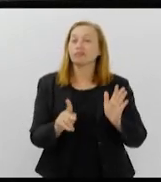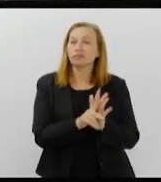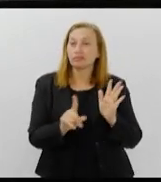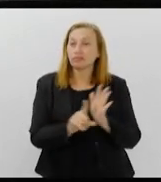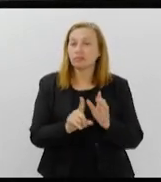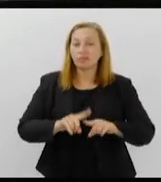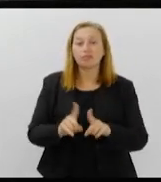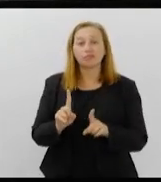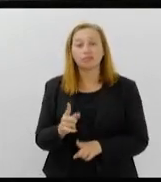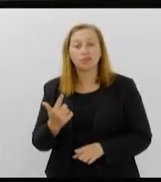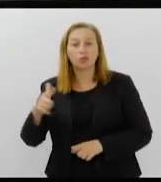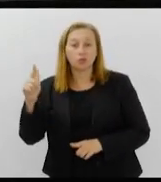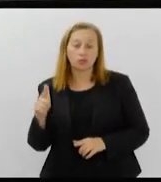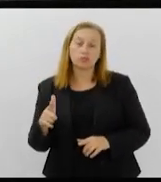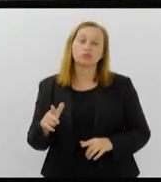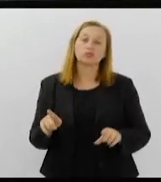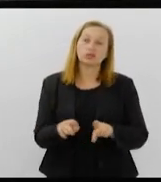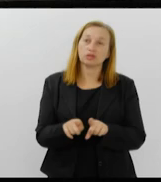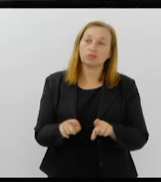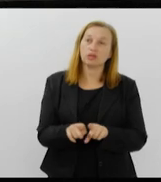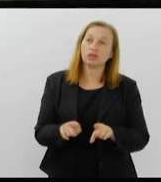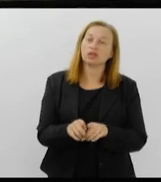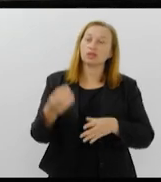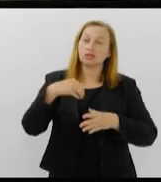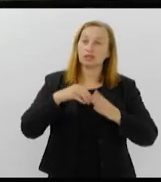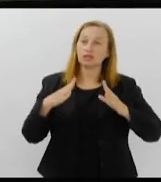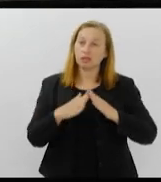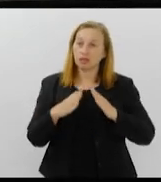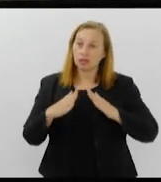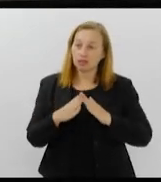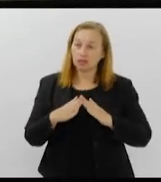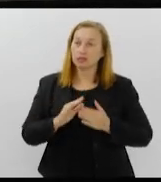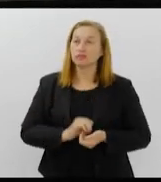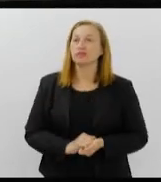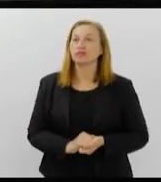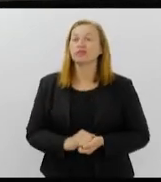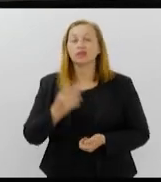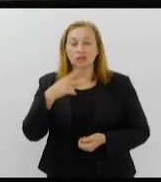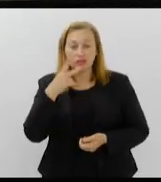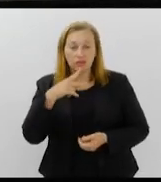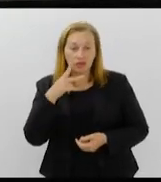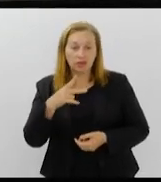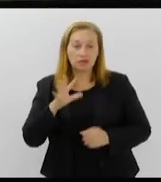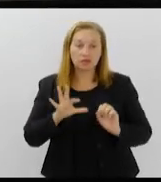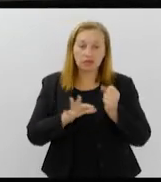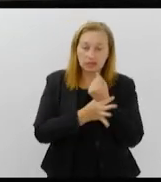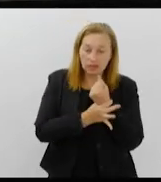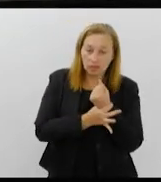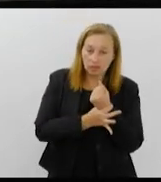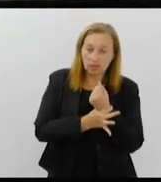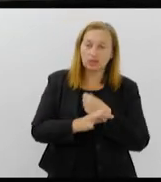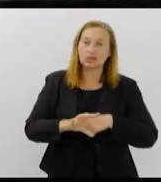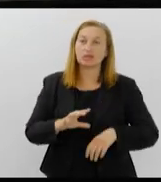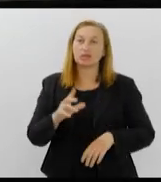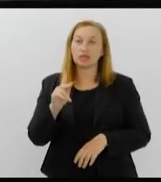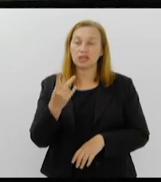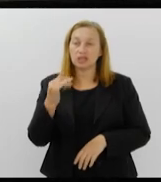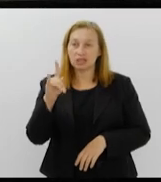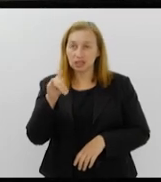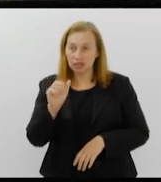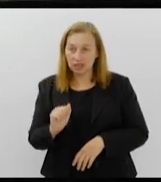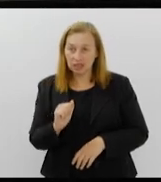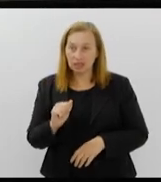lei, mas outros que temos tramitando aqui na casa, que falam, né, sobre a garantia da segurança hídrica e da